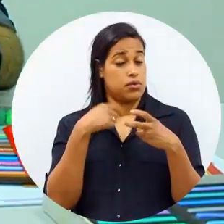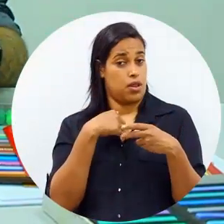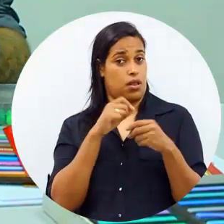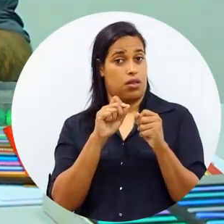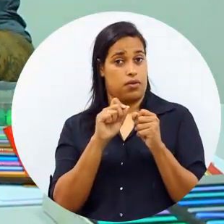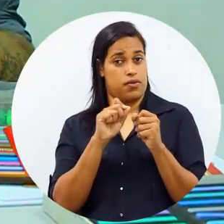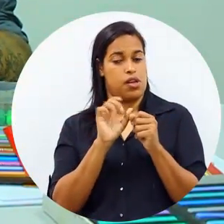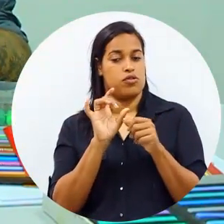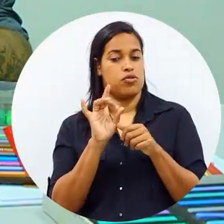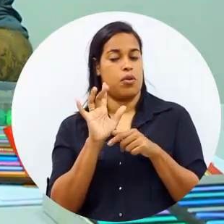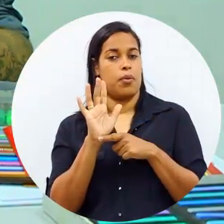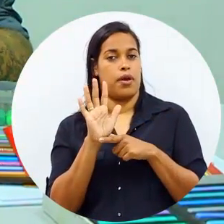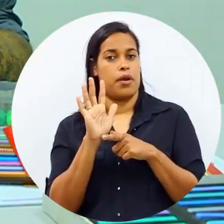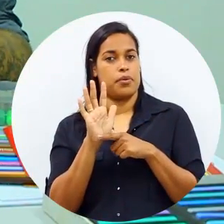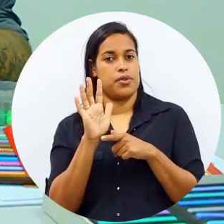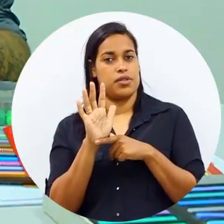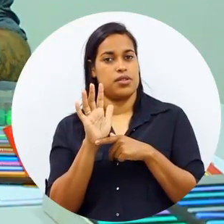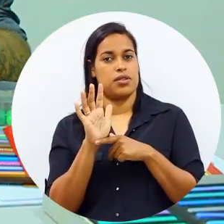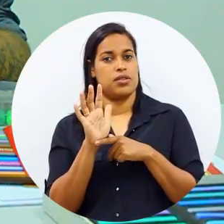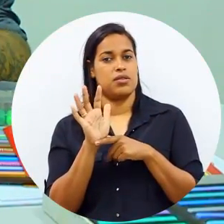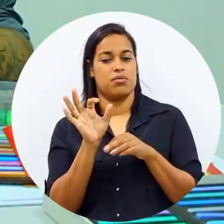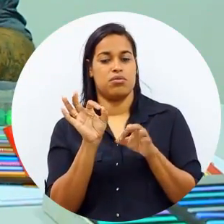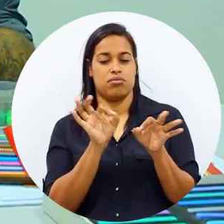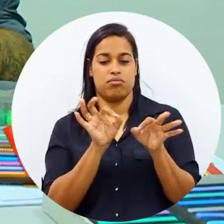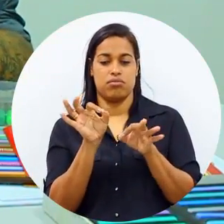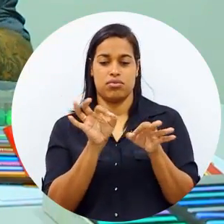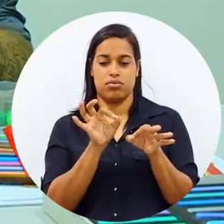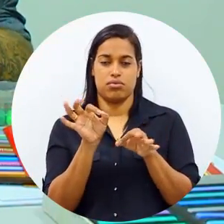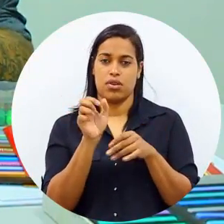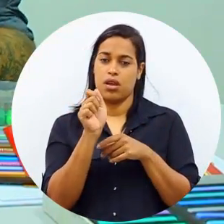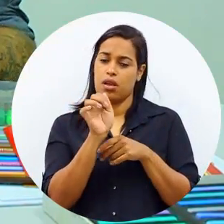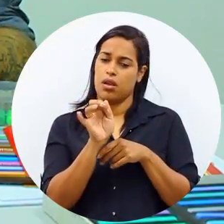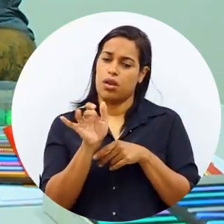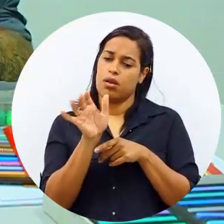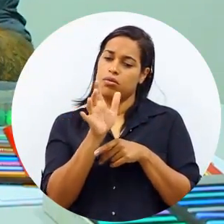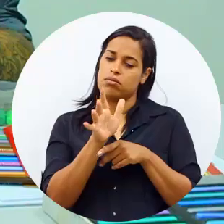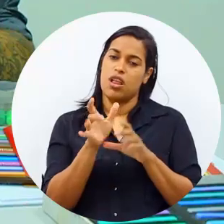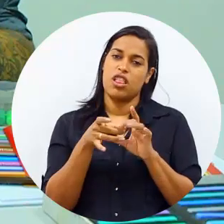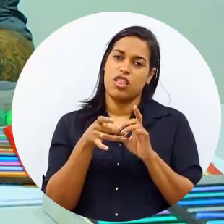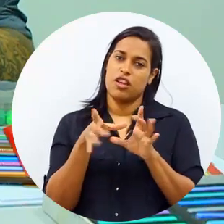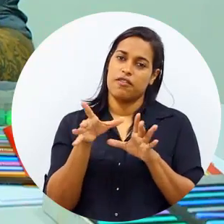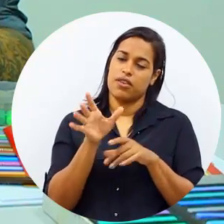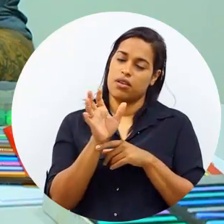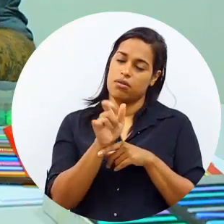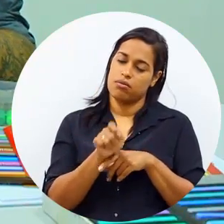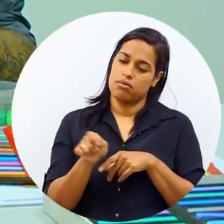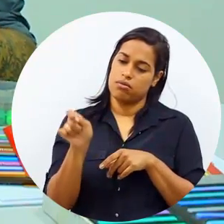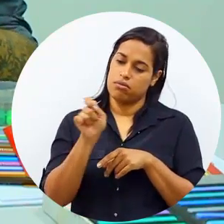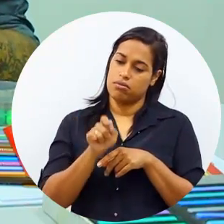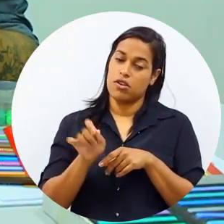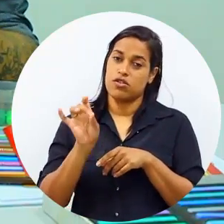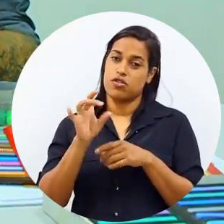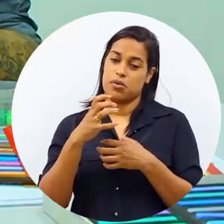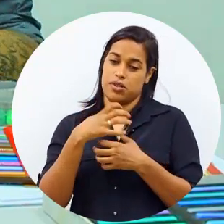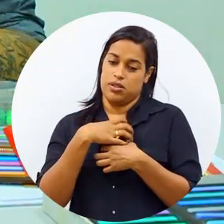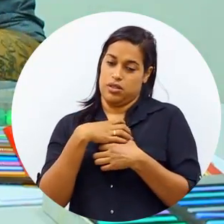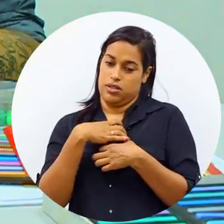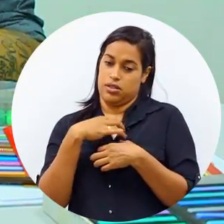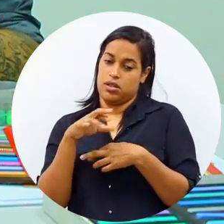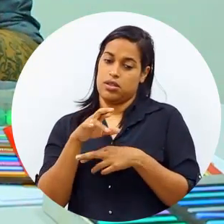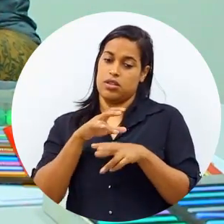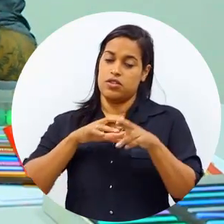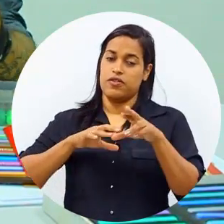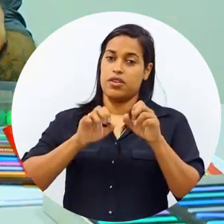Observe que eu estou fazendo apenas uma representação bem esquemática, bem à mão livre, sem pretensão alguma, só para que a gente sinta